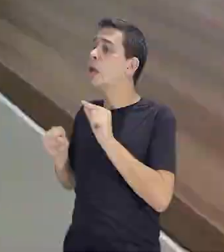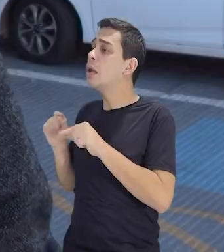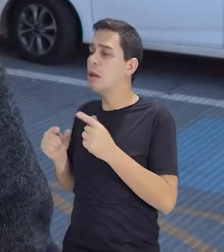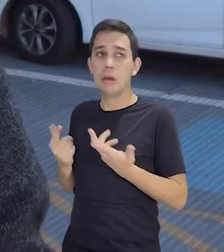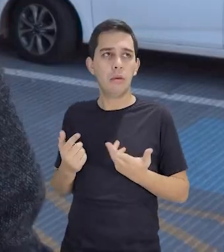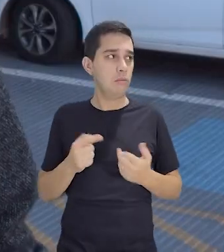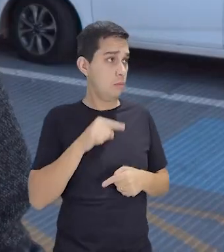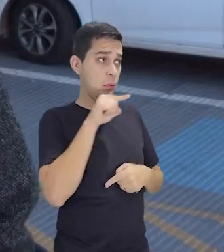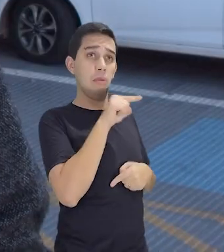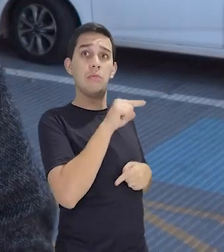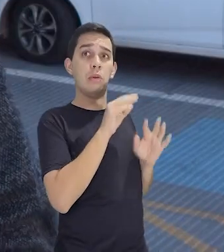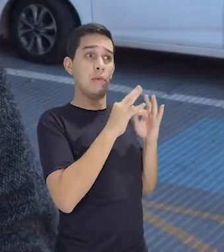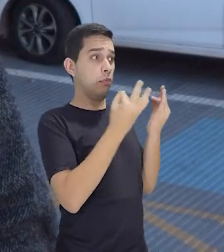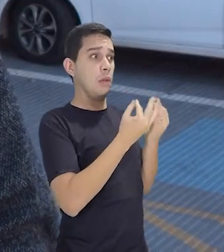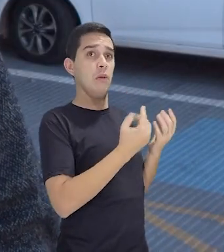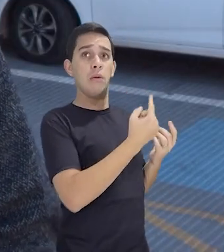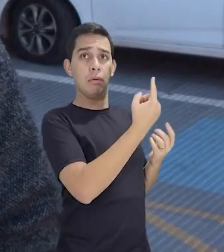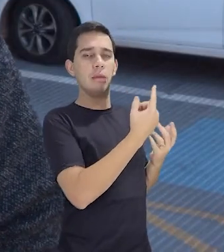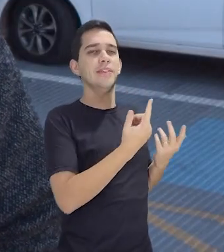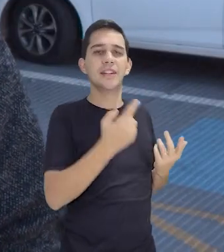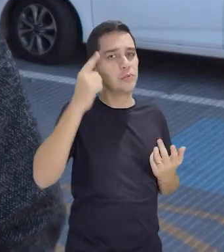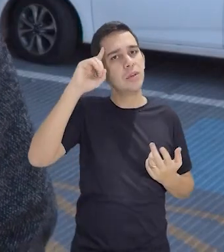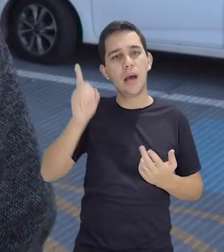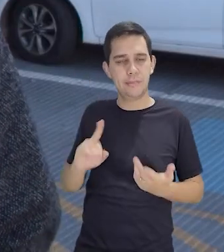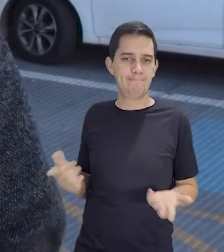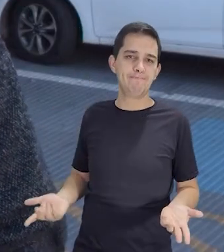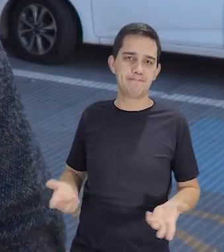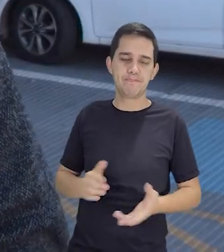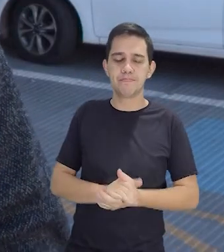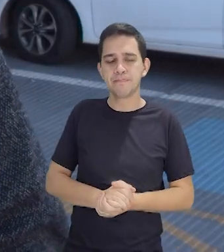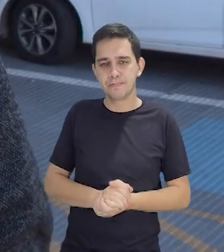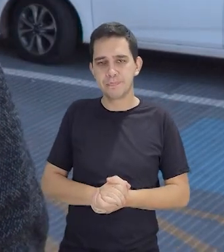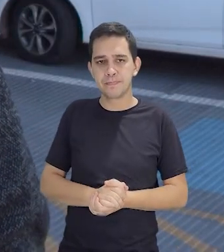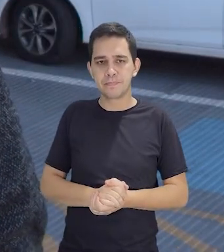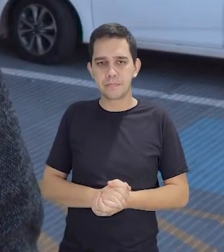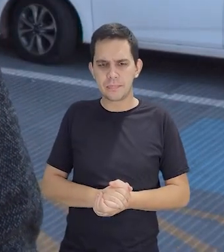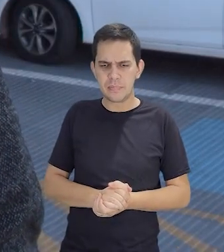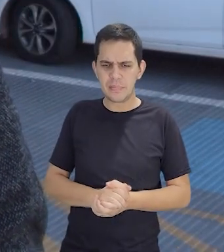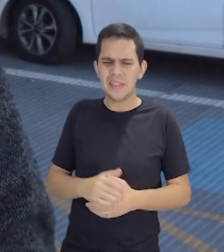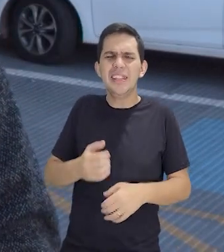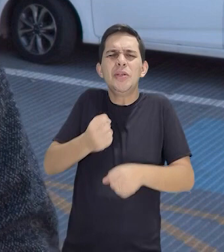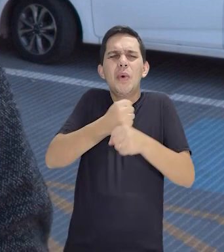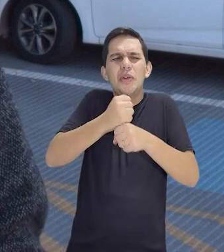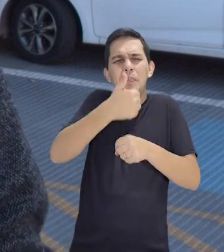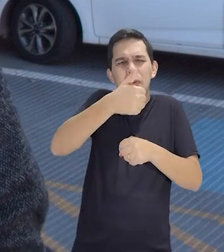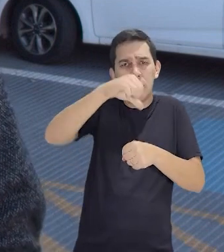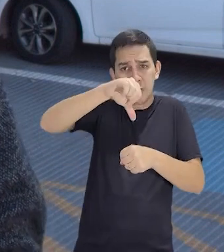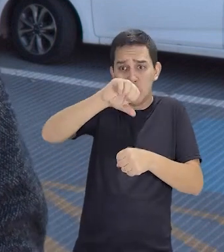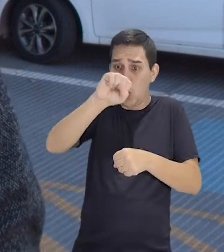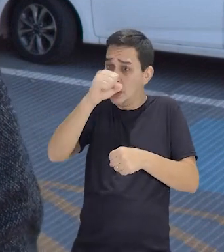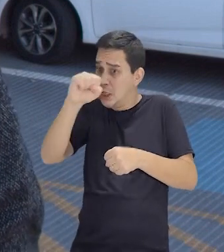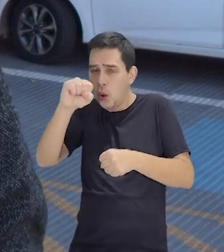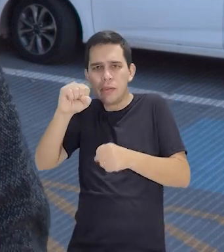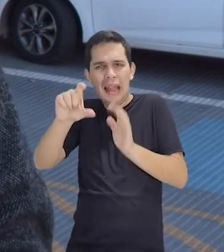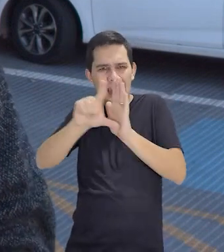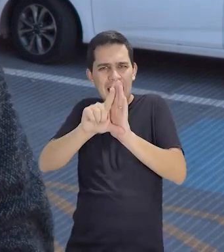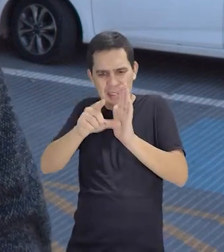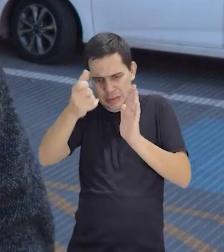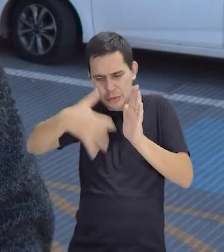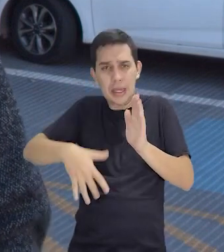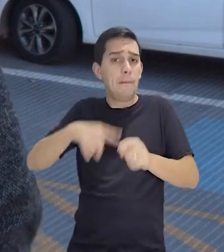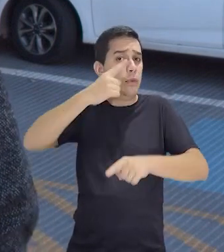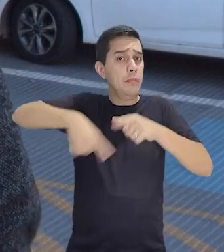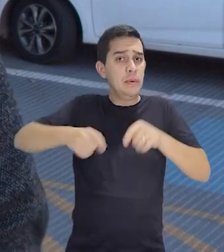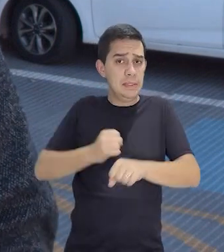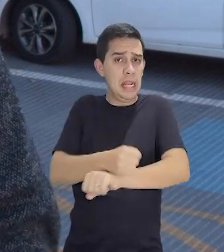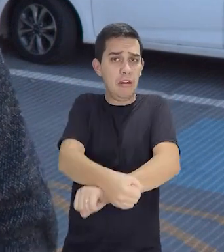isso. Se por um lado o trabalho escravo não existe no Brasil desde 1888, expor qualquer trabalhador à condição